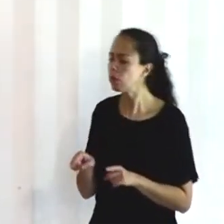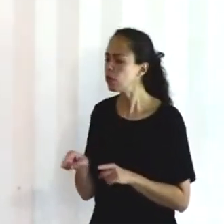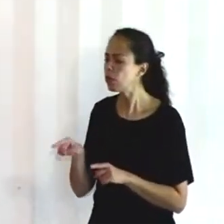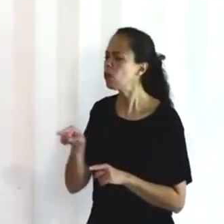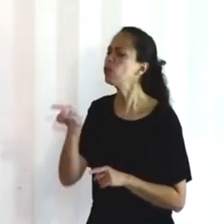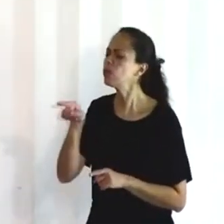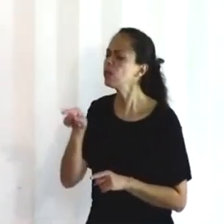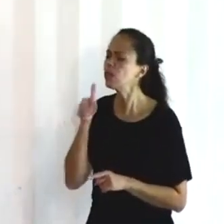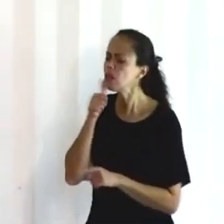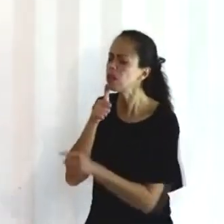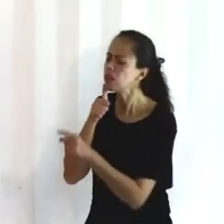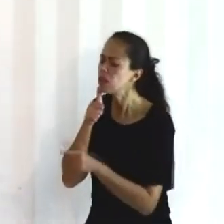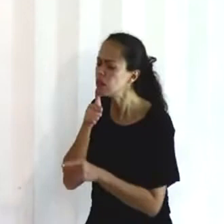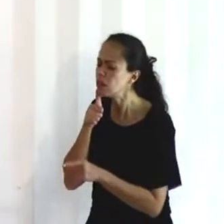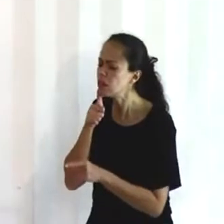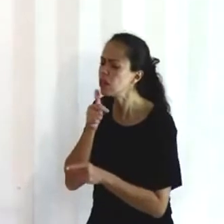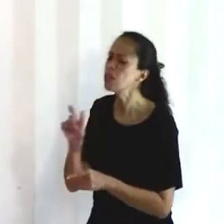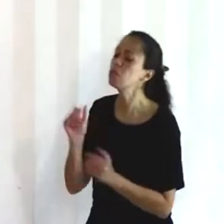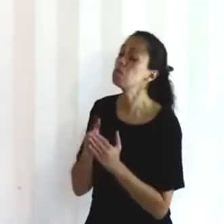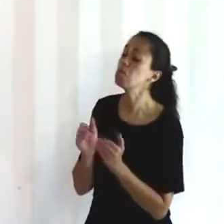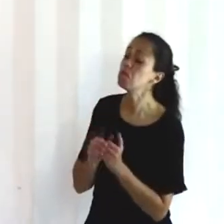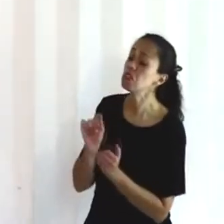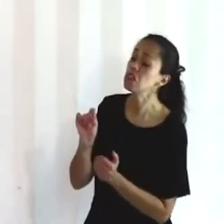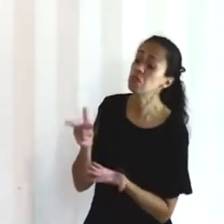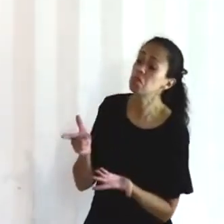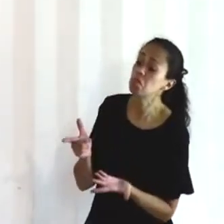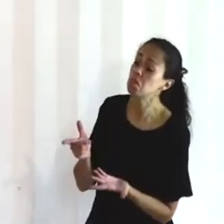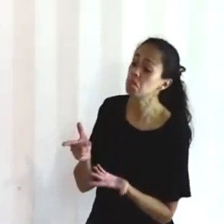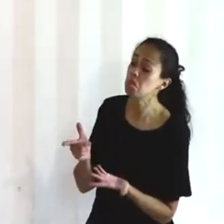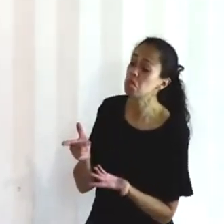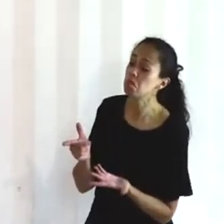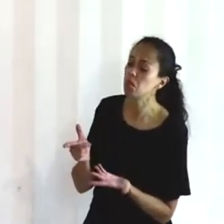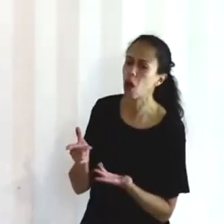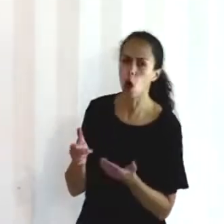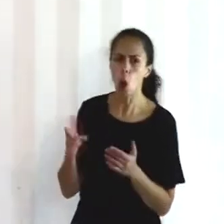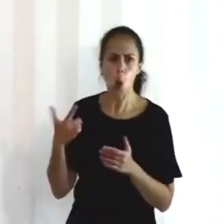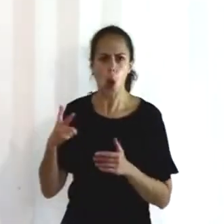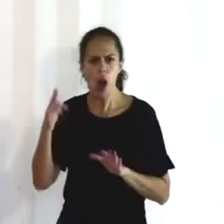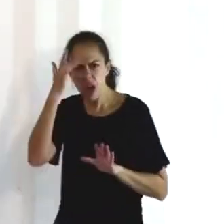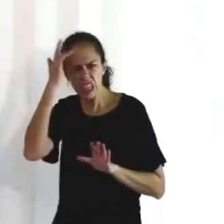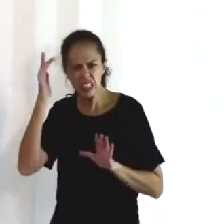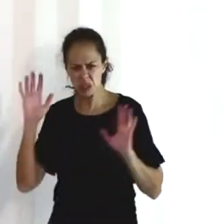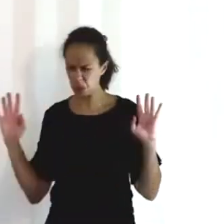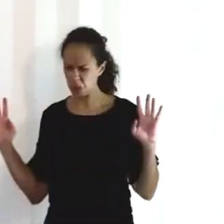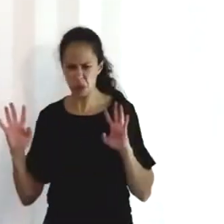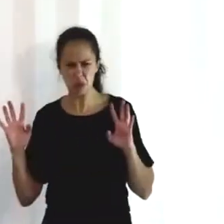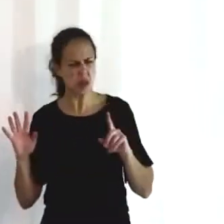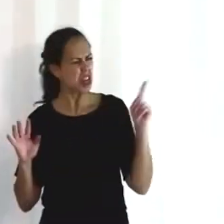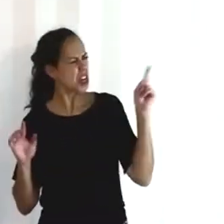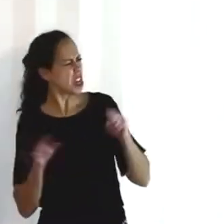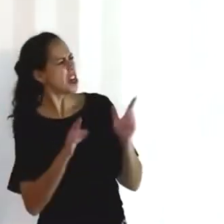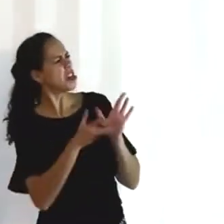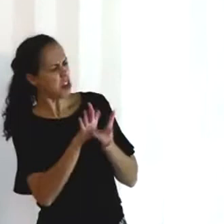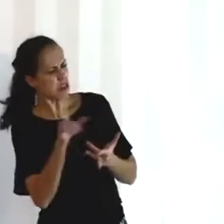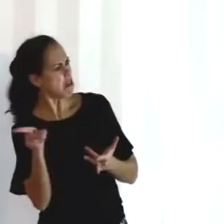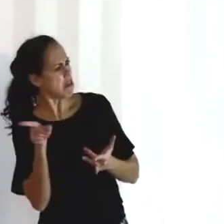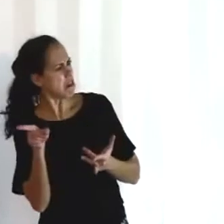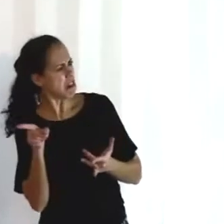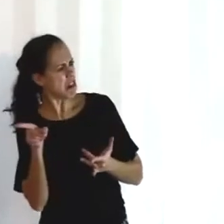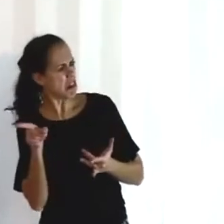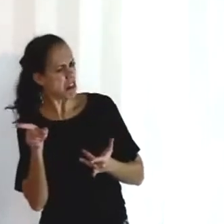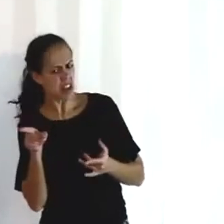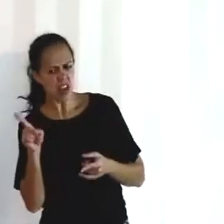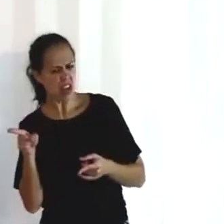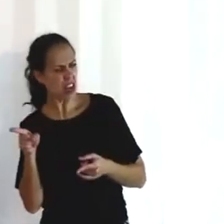já acusaram, ela é uma traidora, ela precisa morrer segundo a nossa lei. E então o Senhor Jesus falou, acho